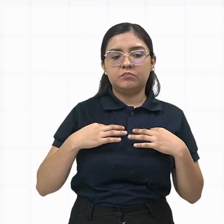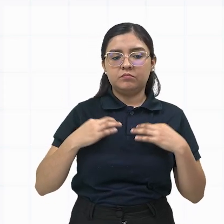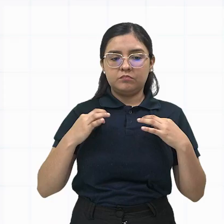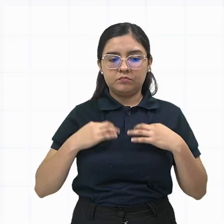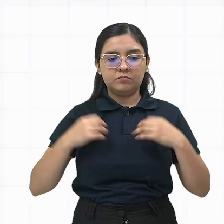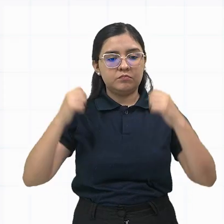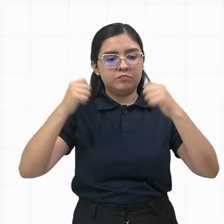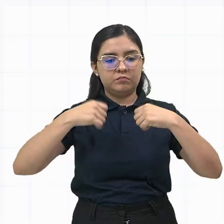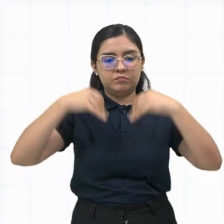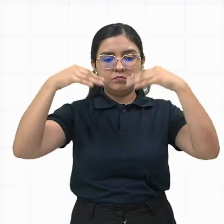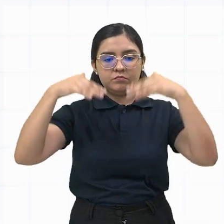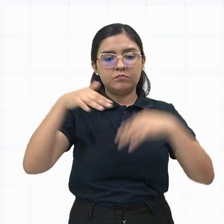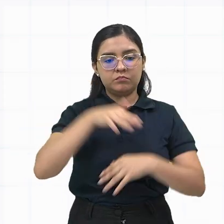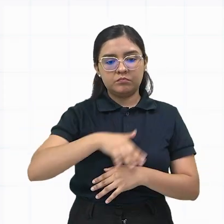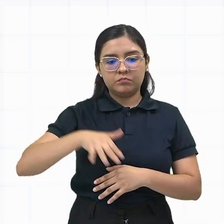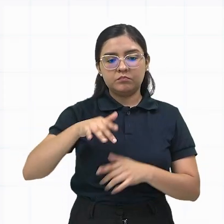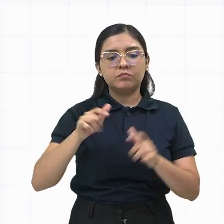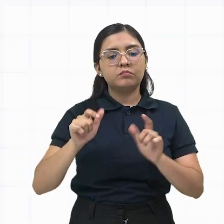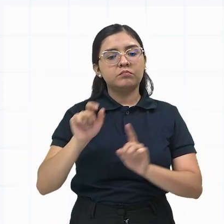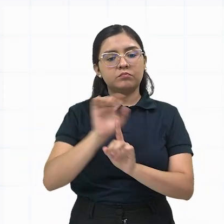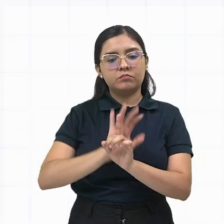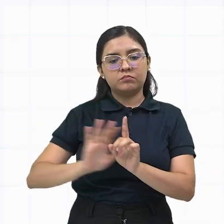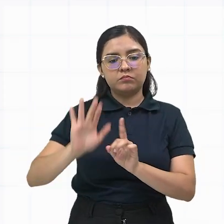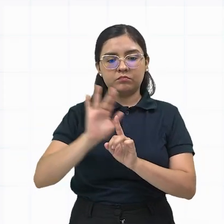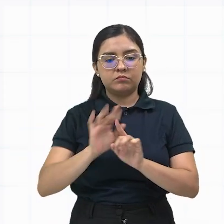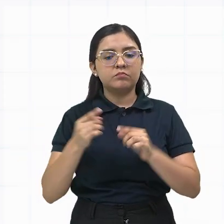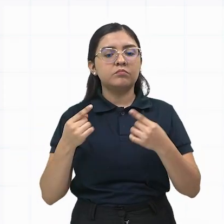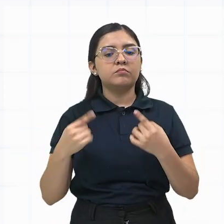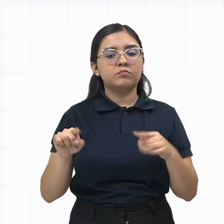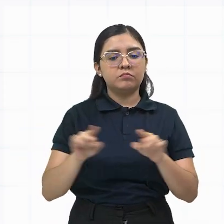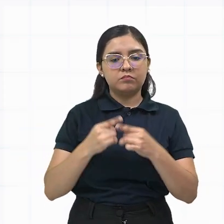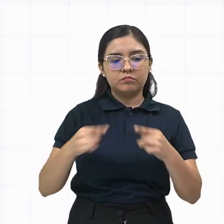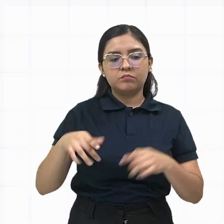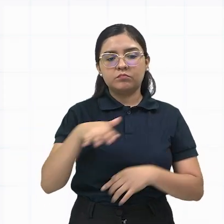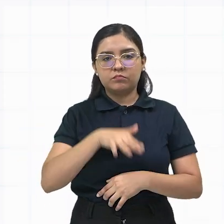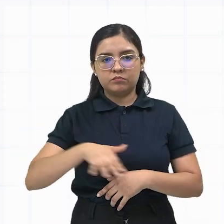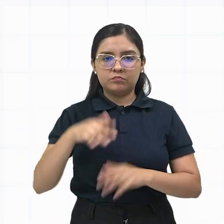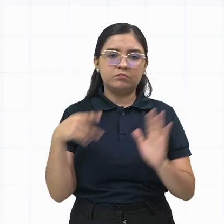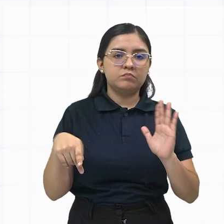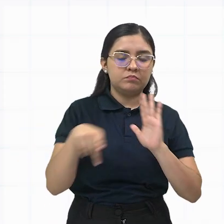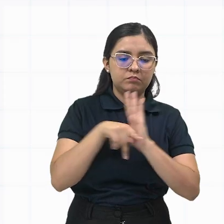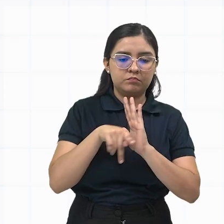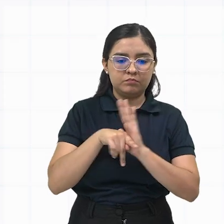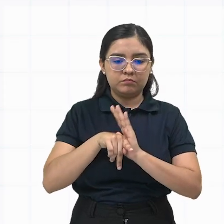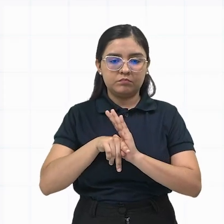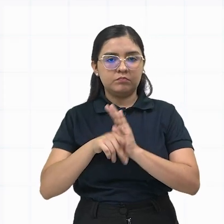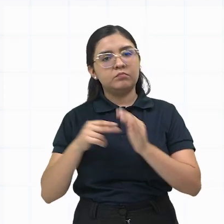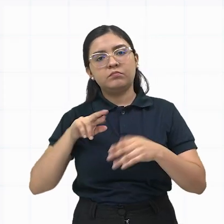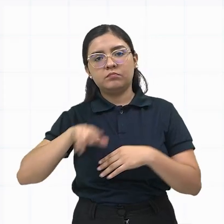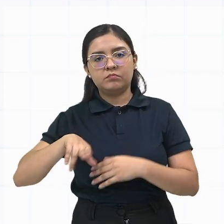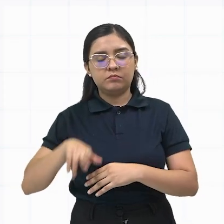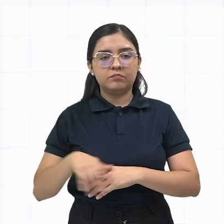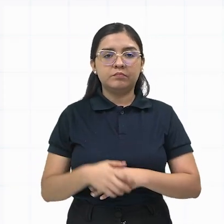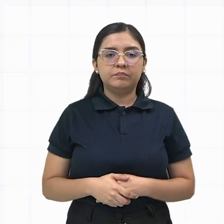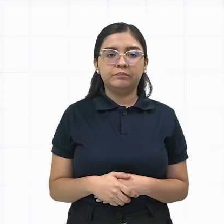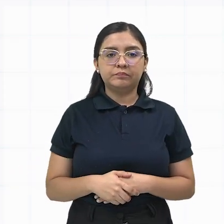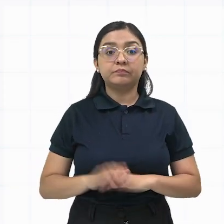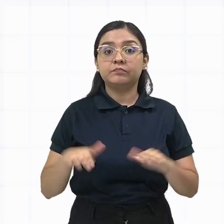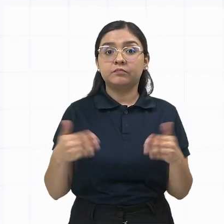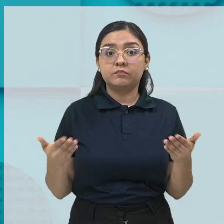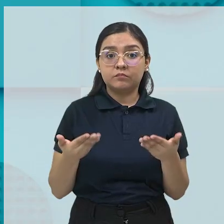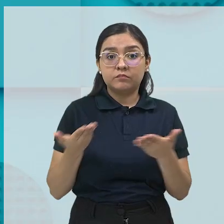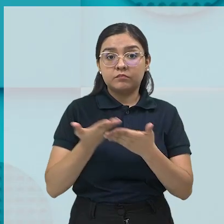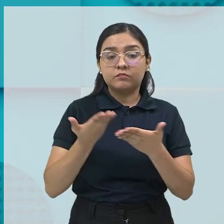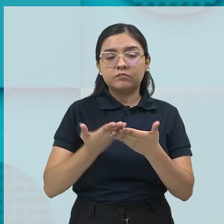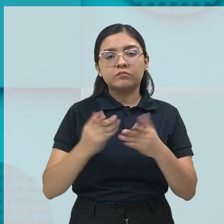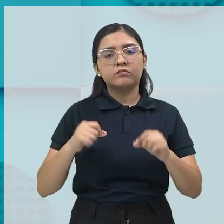figurino, iluminação, cenário, trilhas sonoras, partes convencionais e não convencionais. Então,